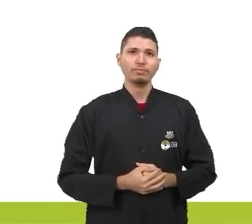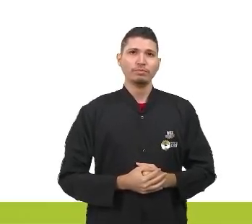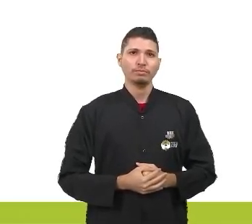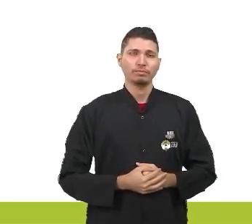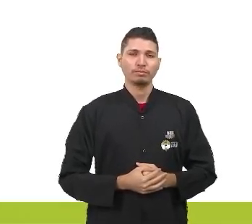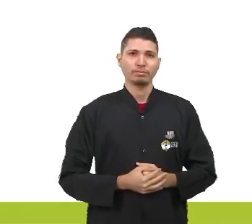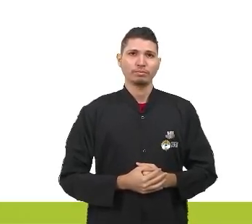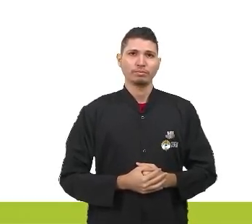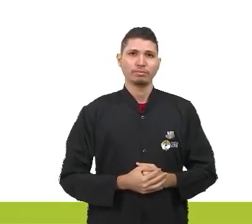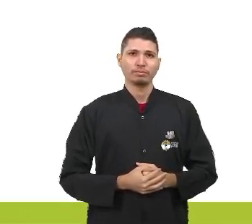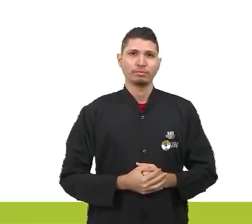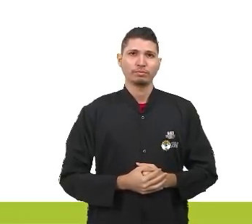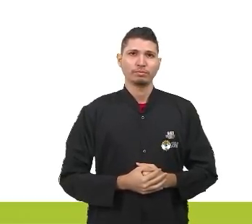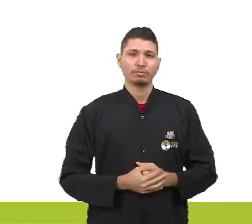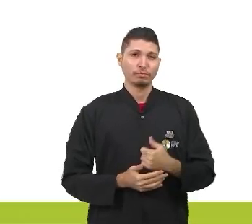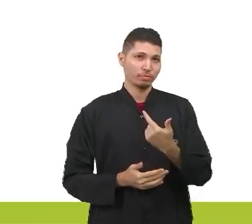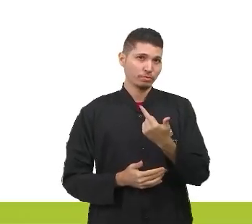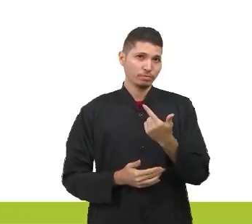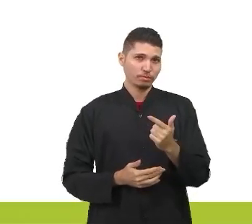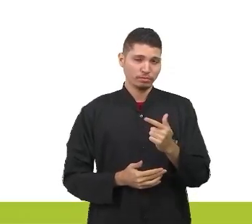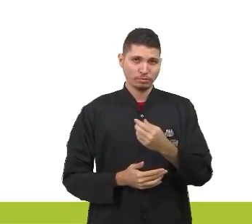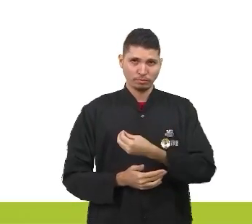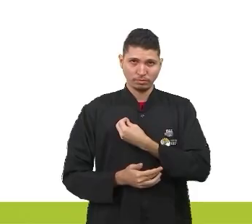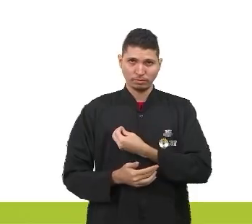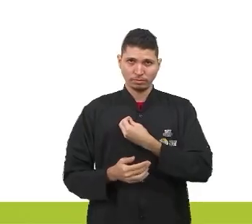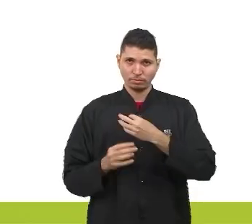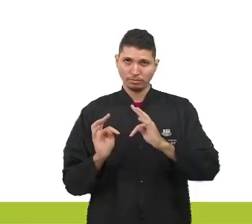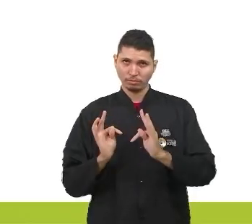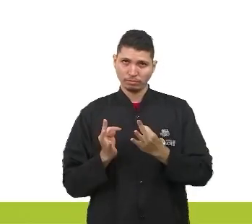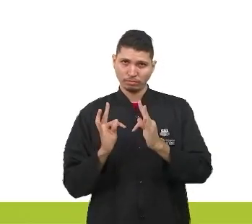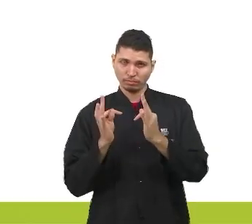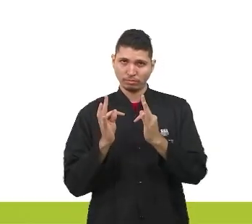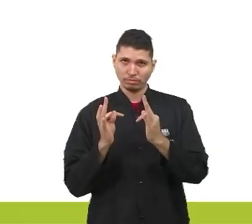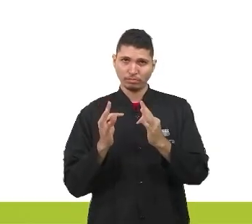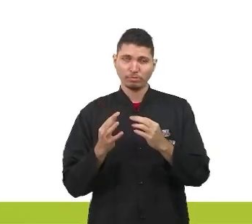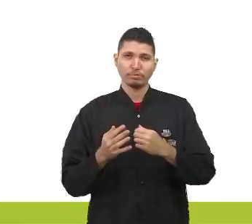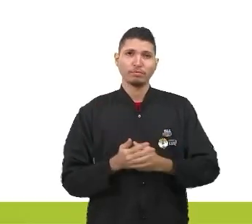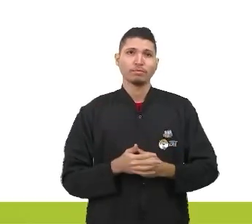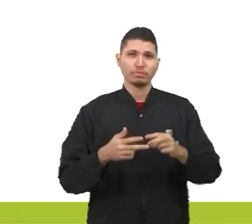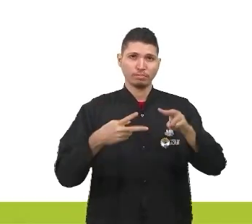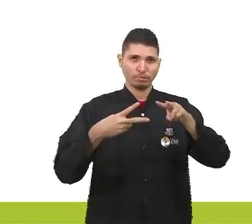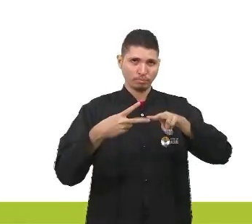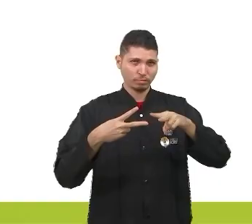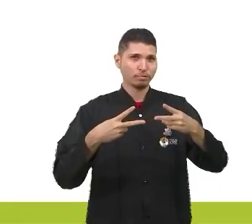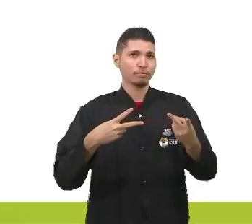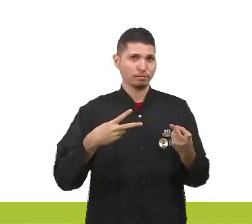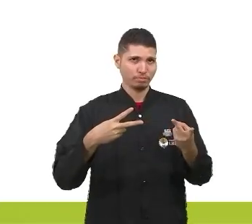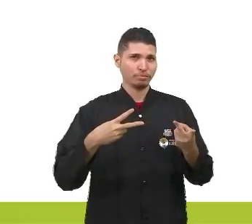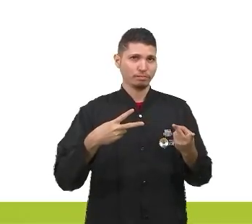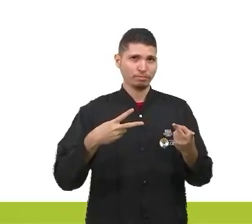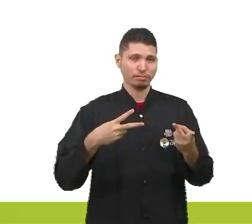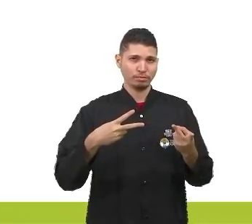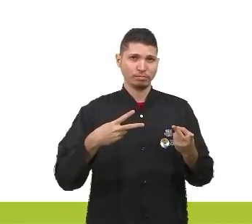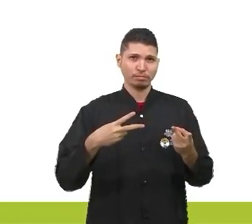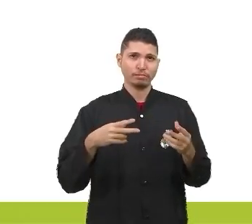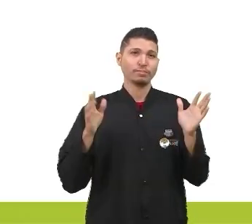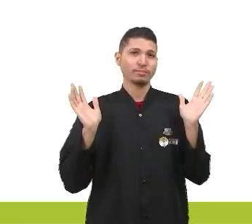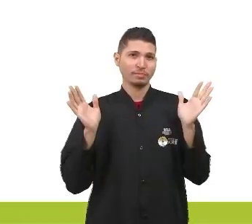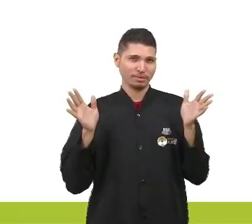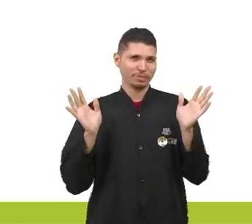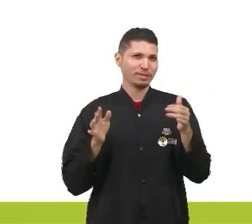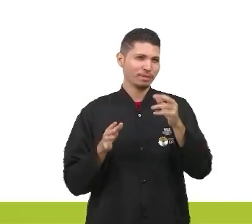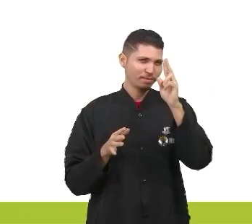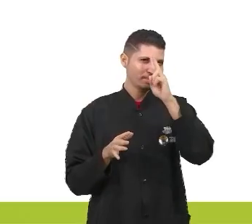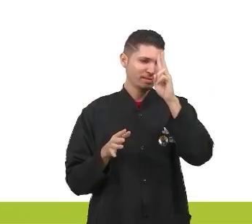parte da nossa biotecnologia são os transgênicos, que aí eu já venho falando com vocês desde o início, aquela coisinha lá da asinha do